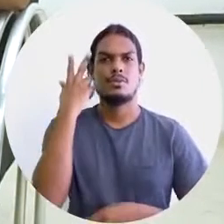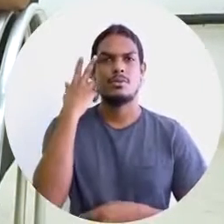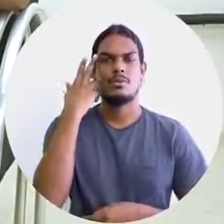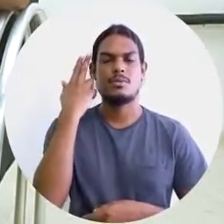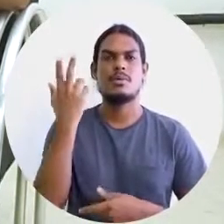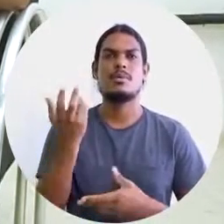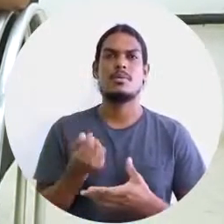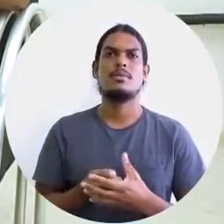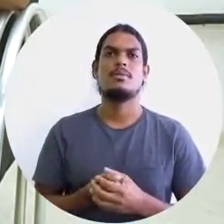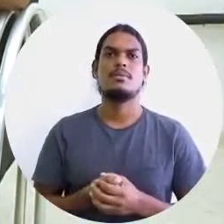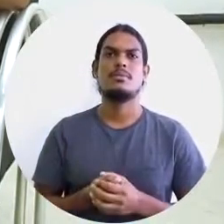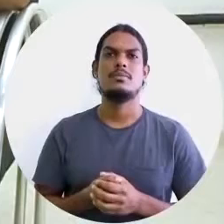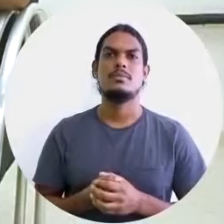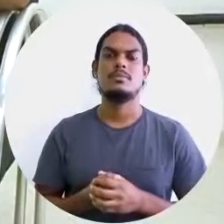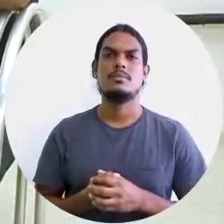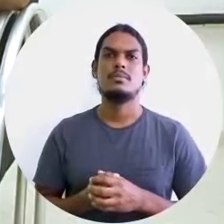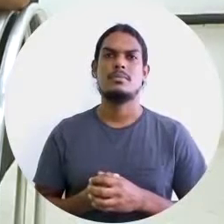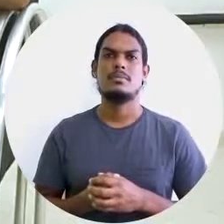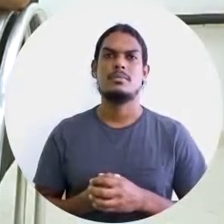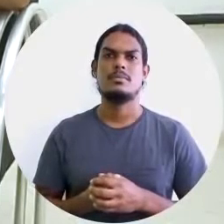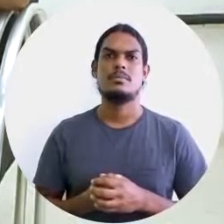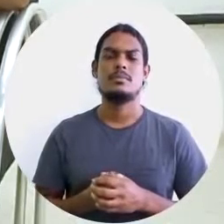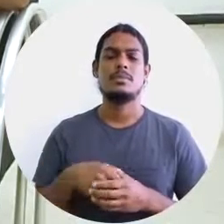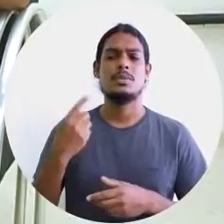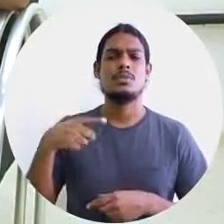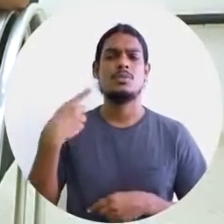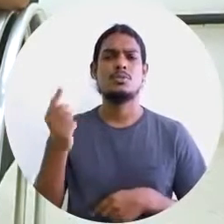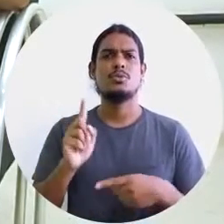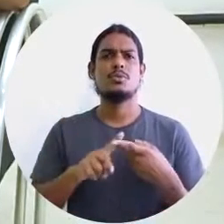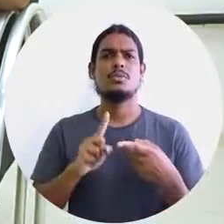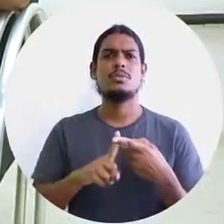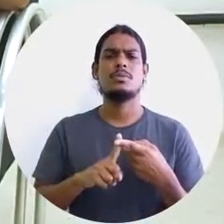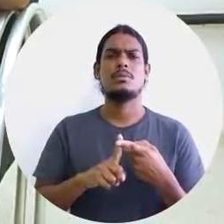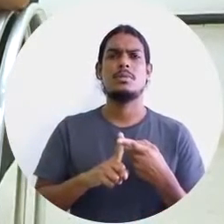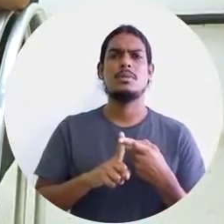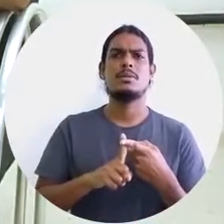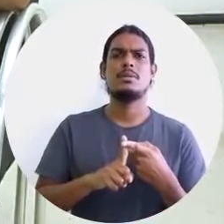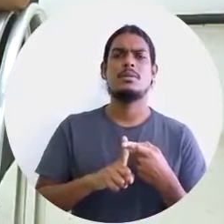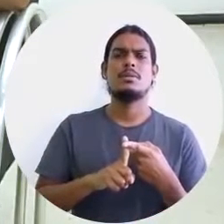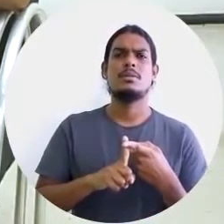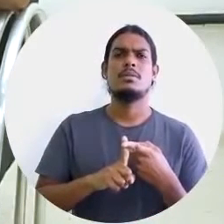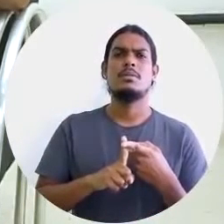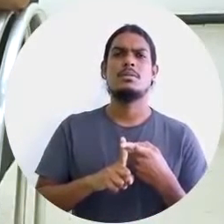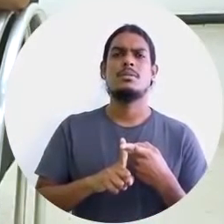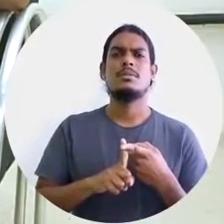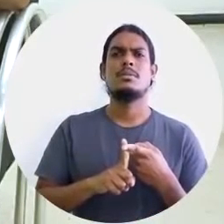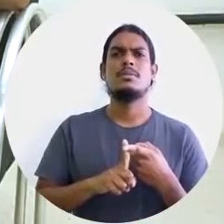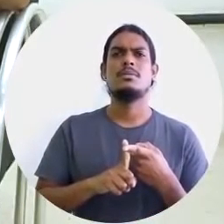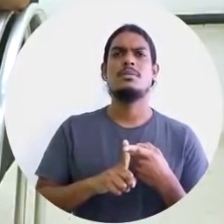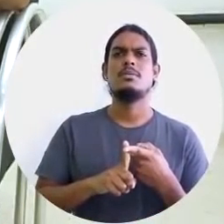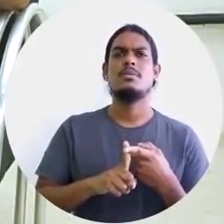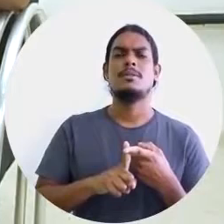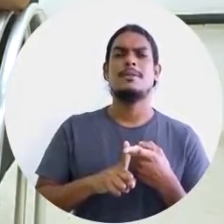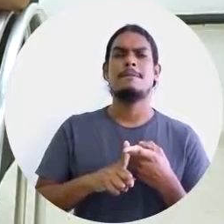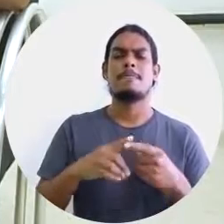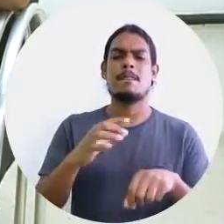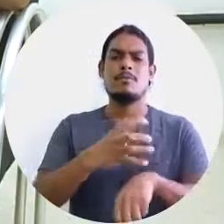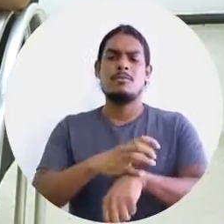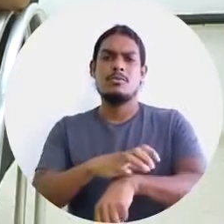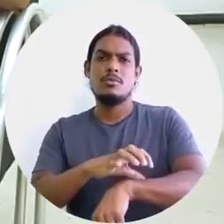mede a temperatura. E outros que medem vibração, poeira,